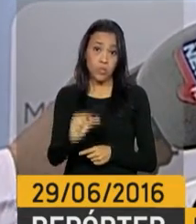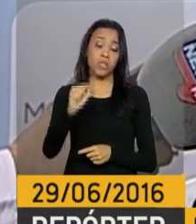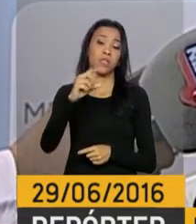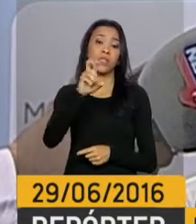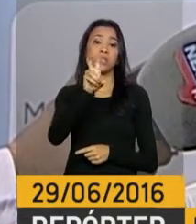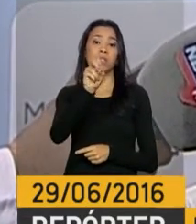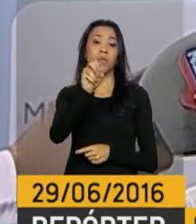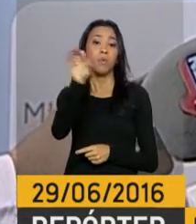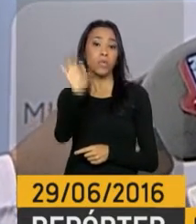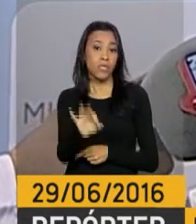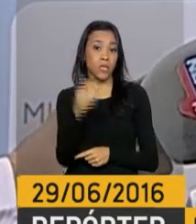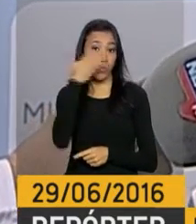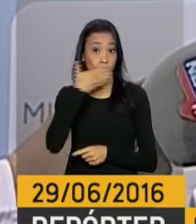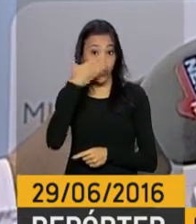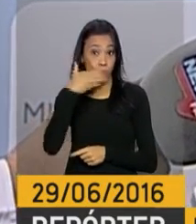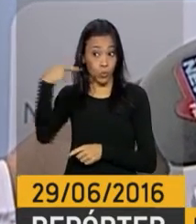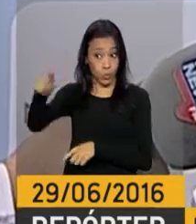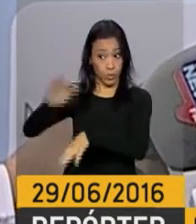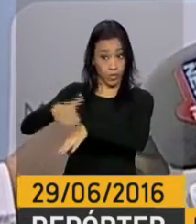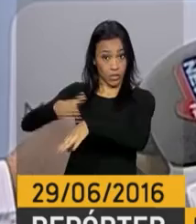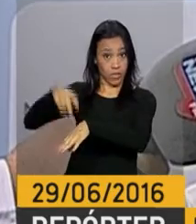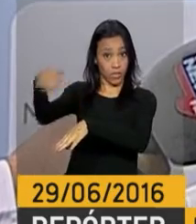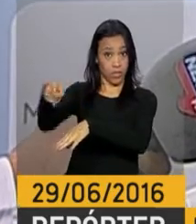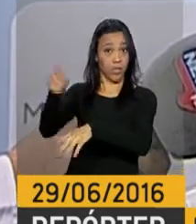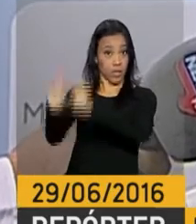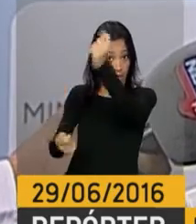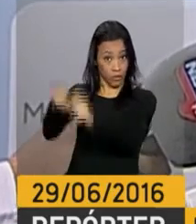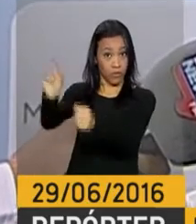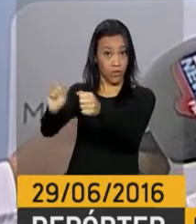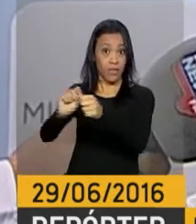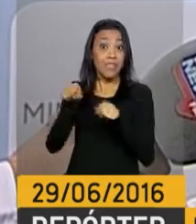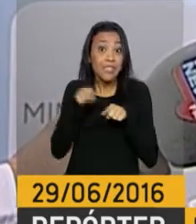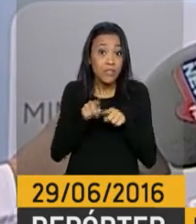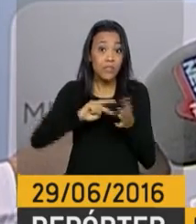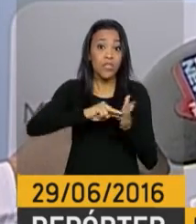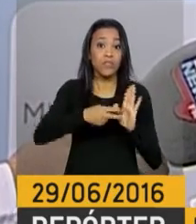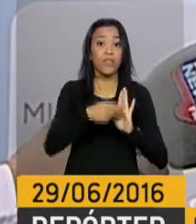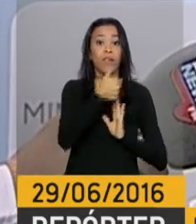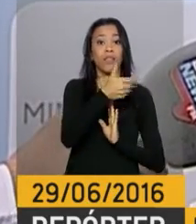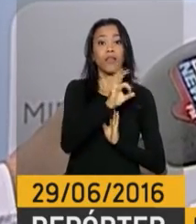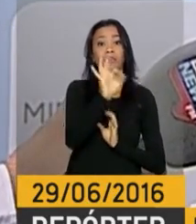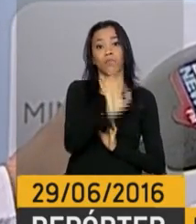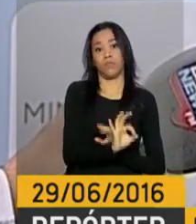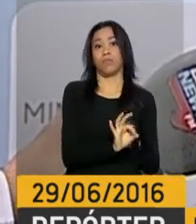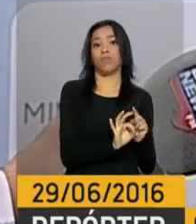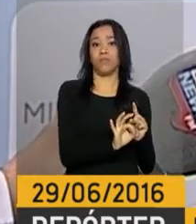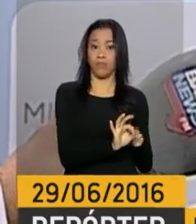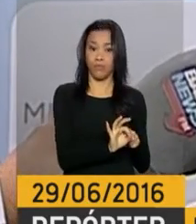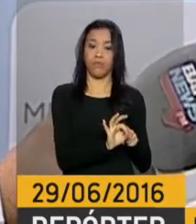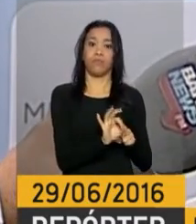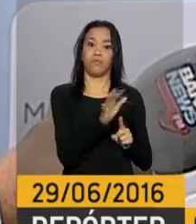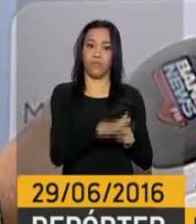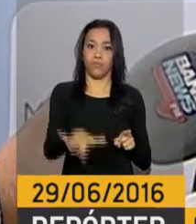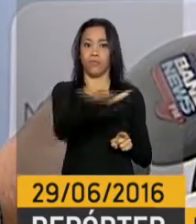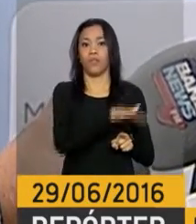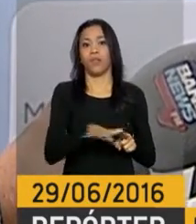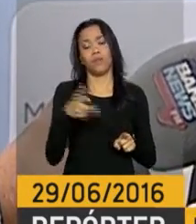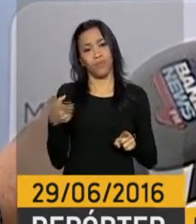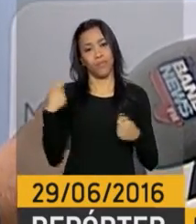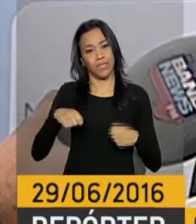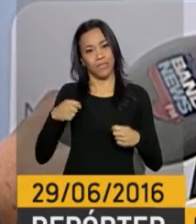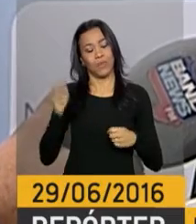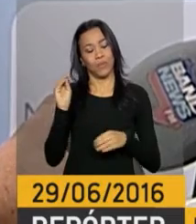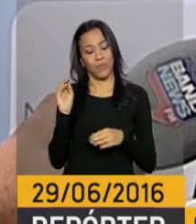açúcar adicionado pela indústria, isso representaria apenas 10% do açúcar adicionado no geral. Então, temos que